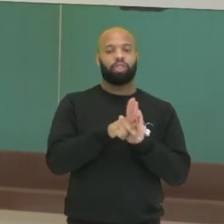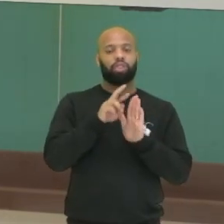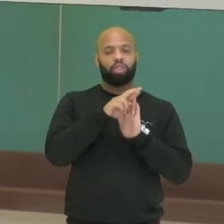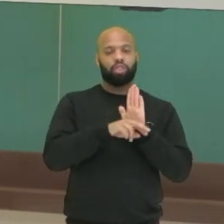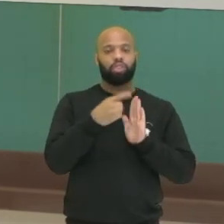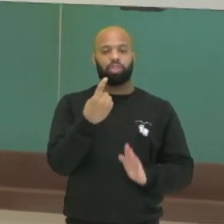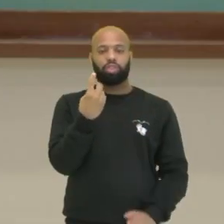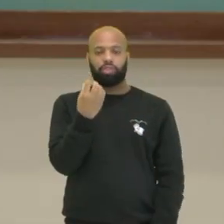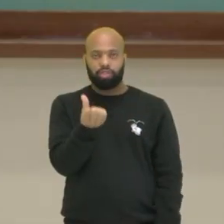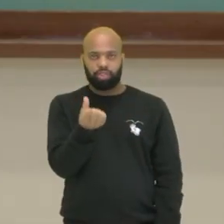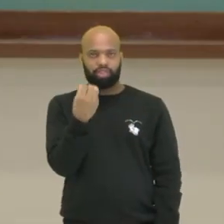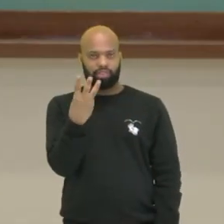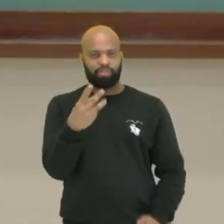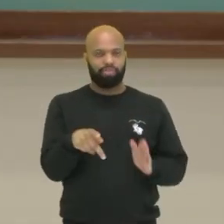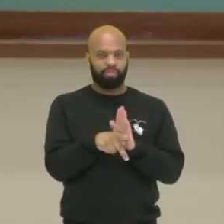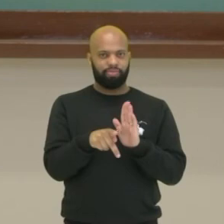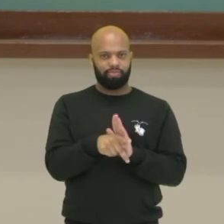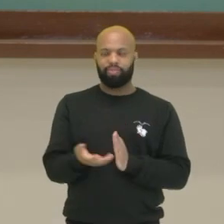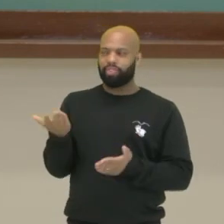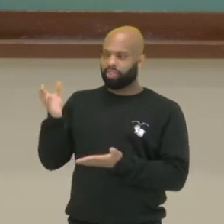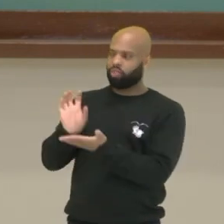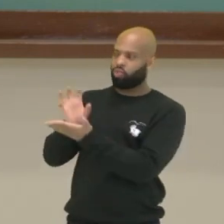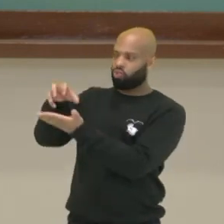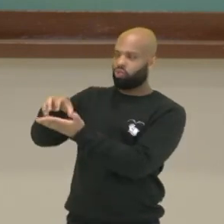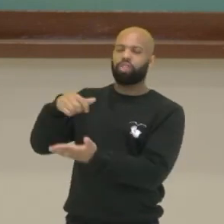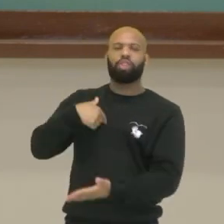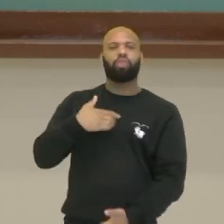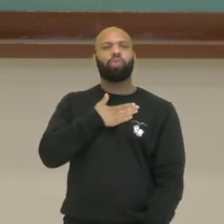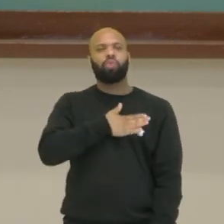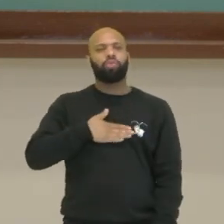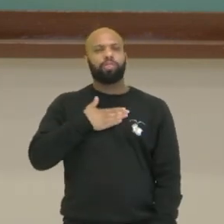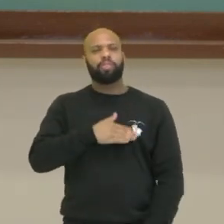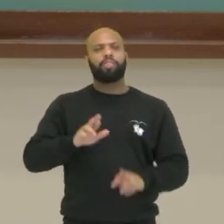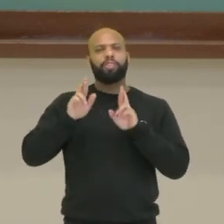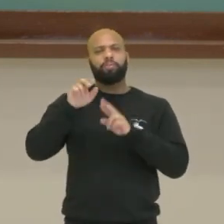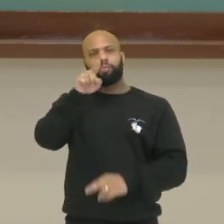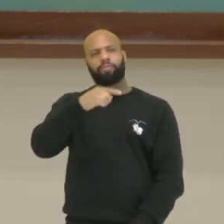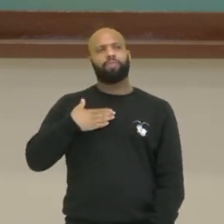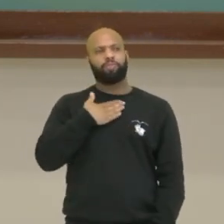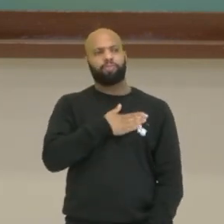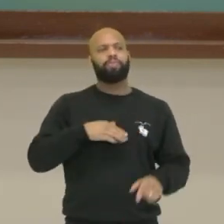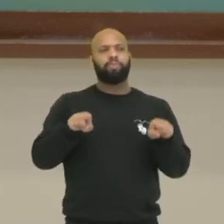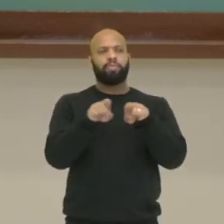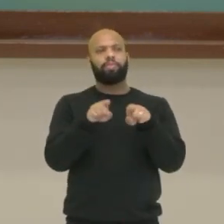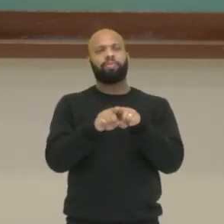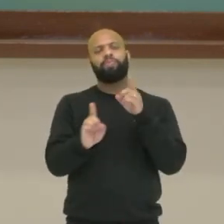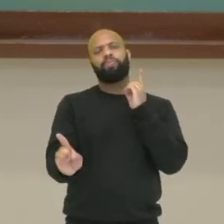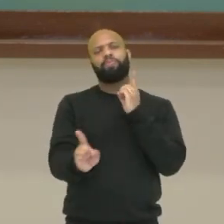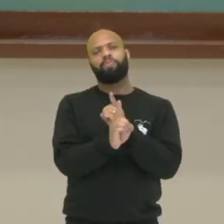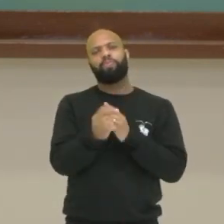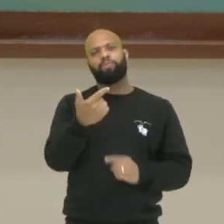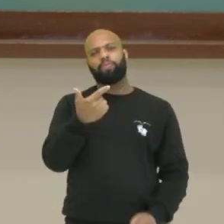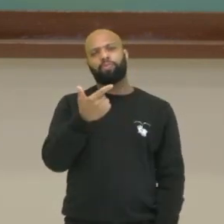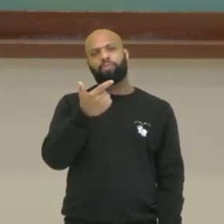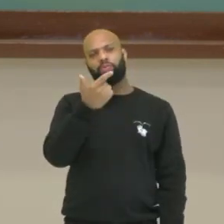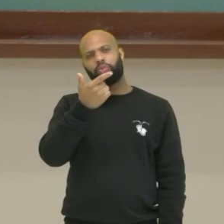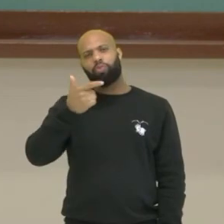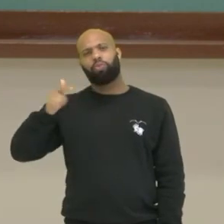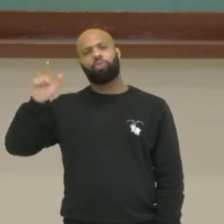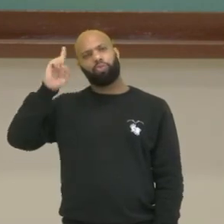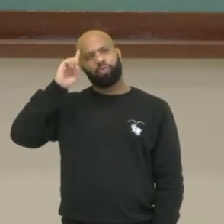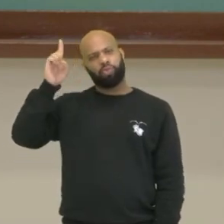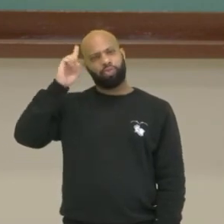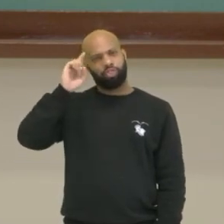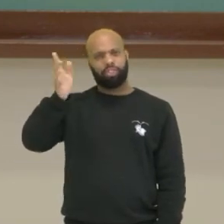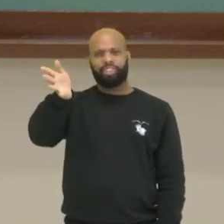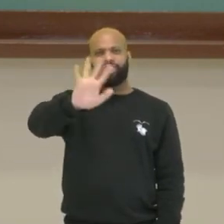CONANDA. Eu gostei, espero que tenham gostado. Nós nos encontraremos em qualquer momento.